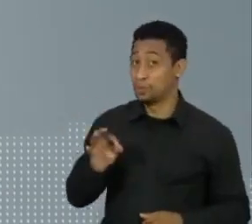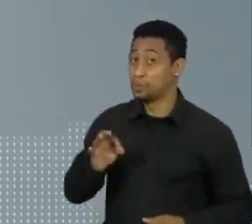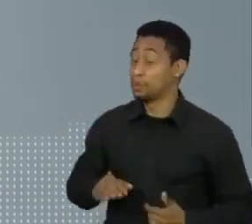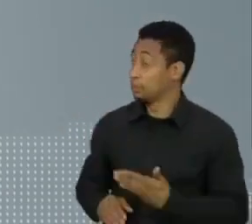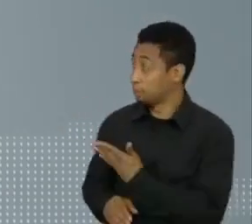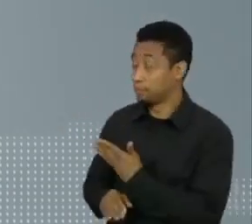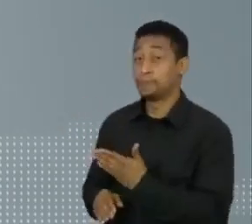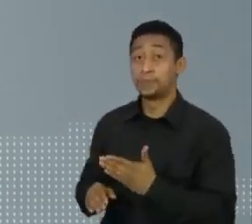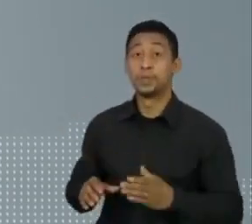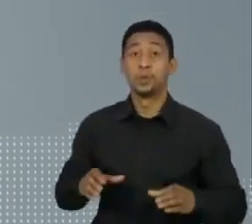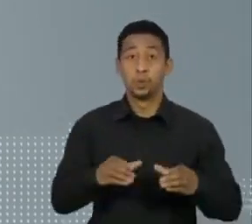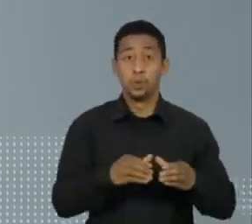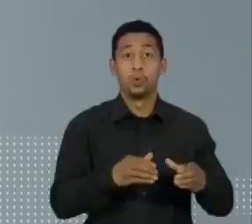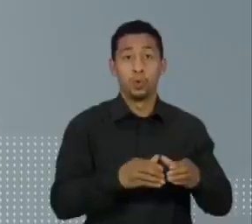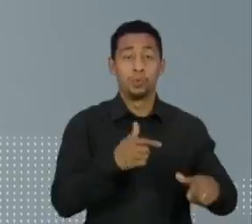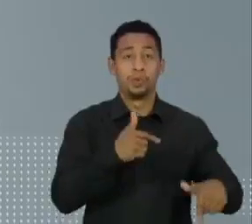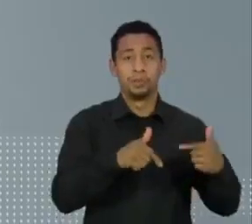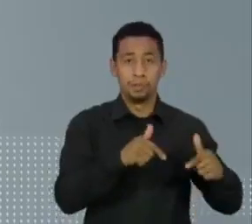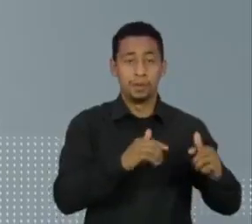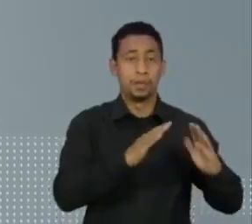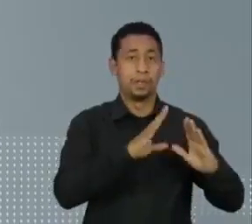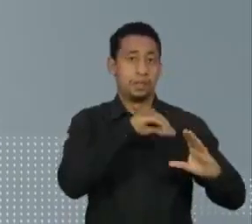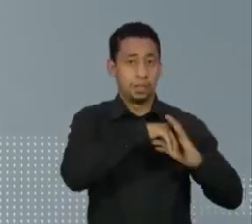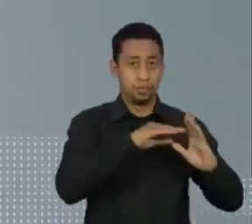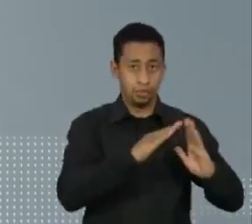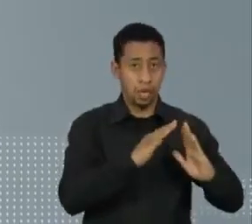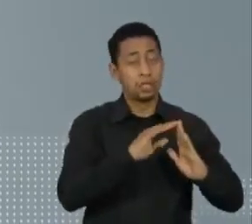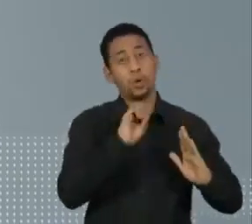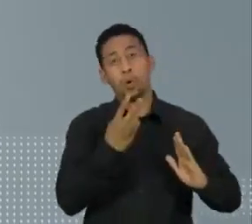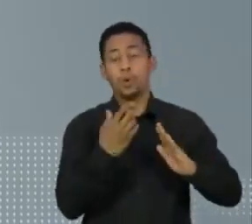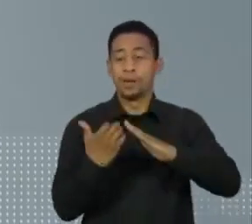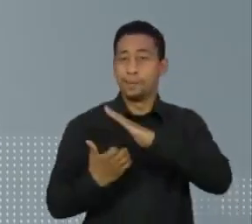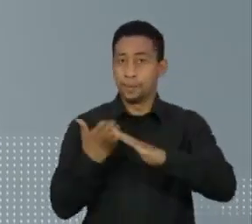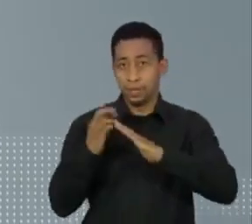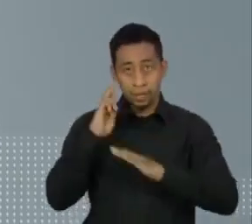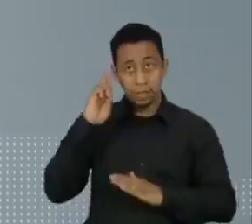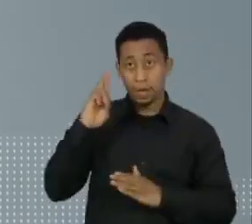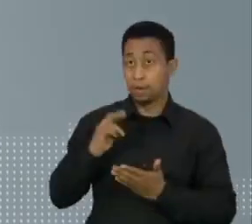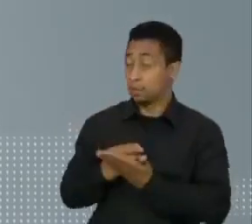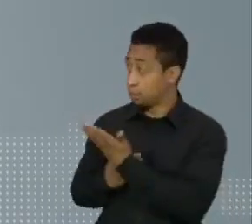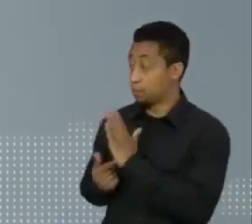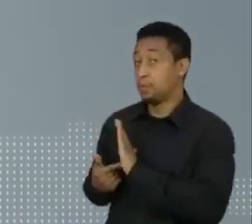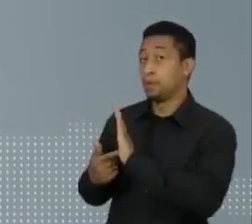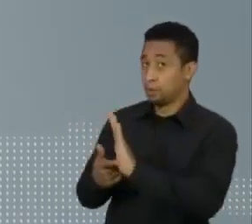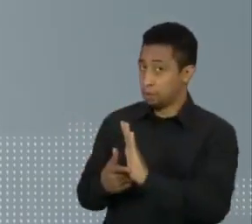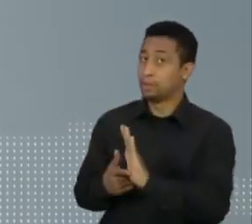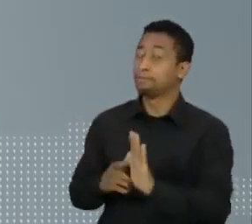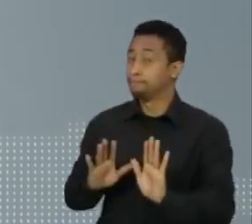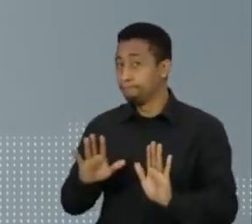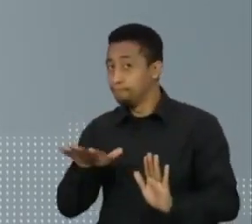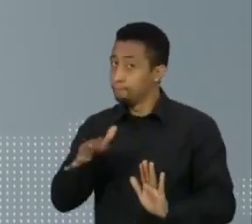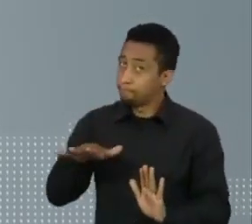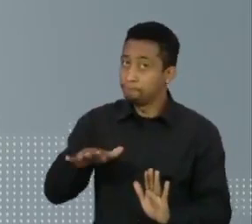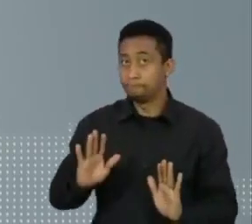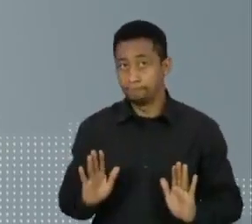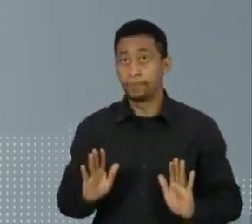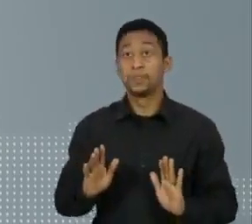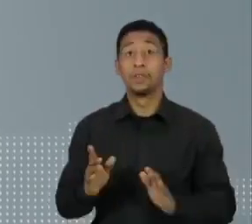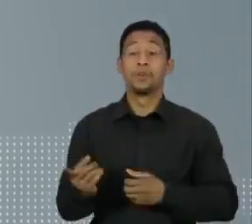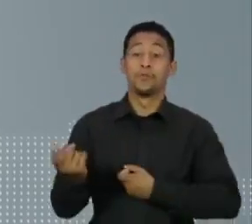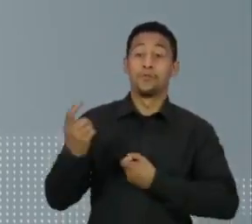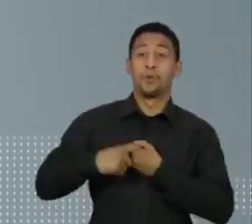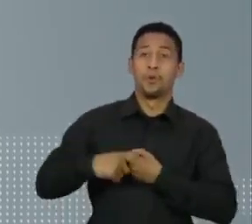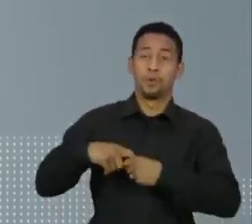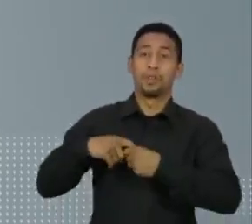entre as donas-de-casa e os empresários a responsabilização do presidente é menor sobre a volta do horário